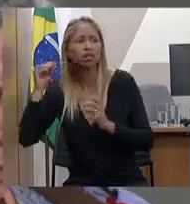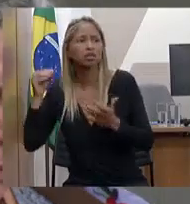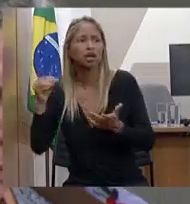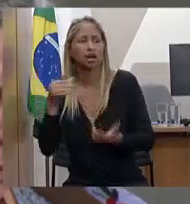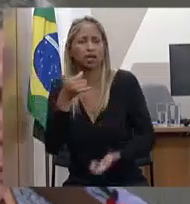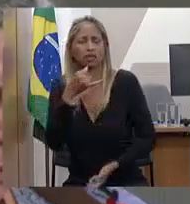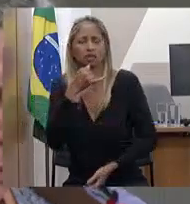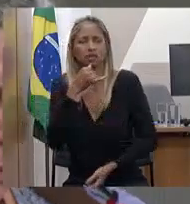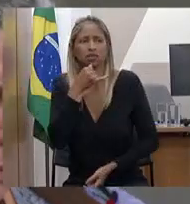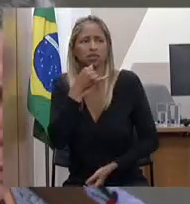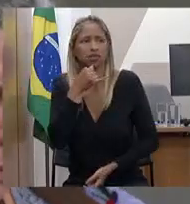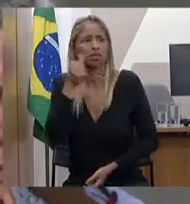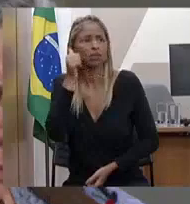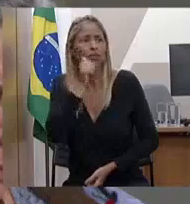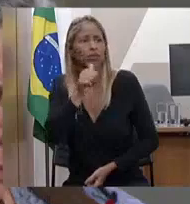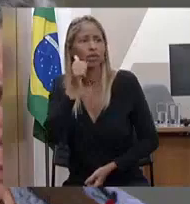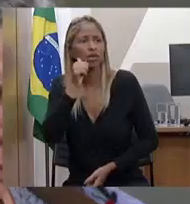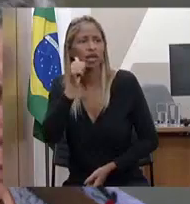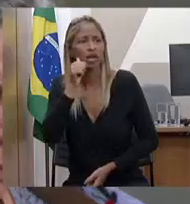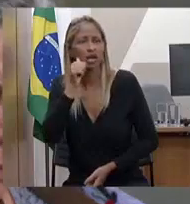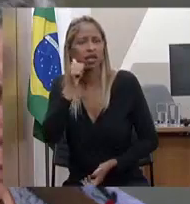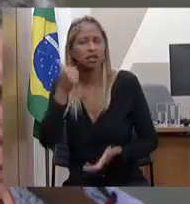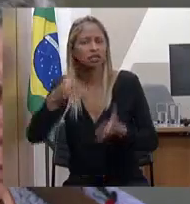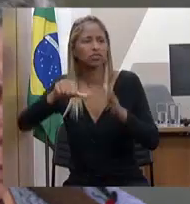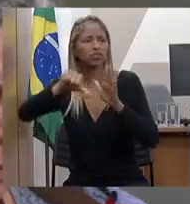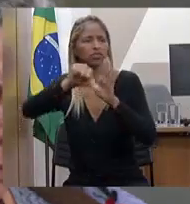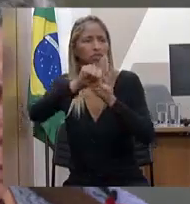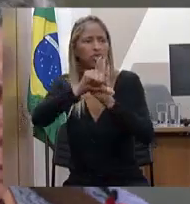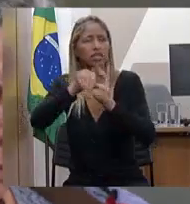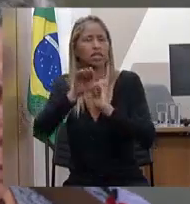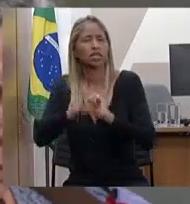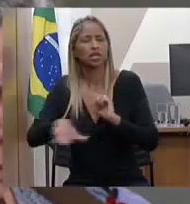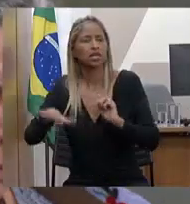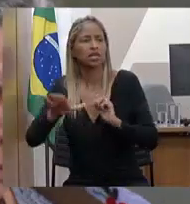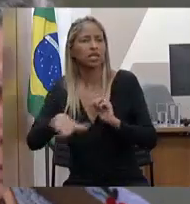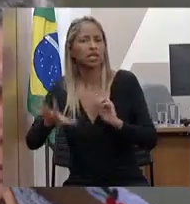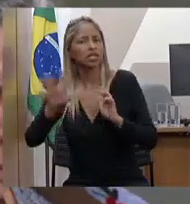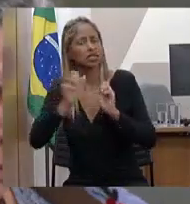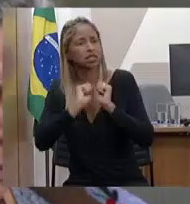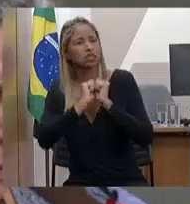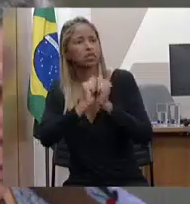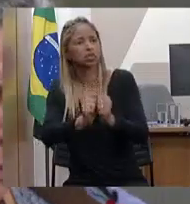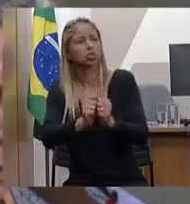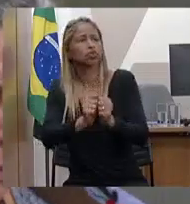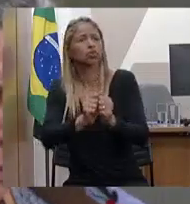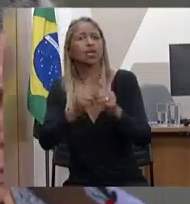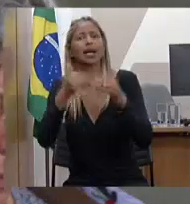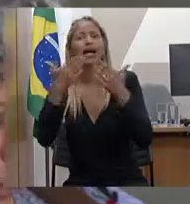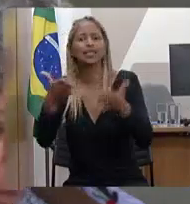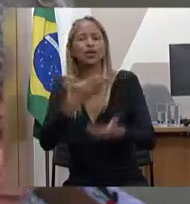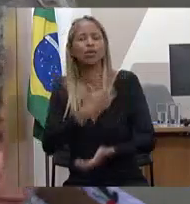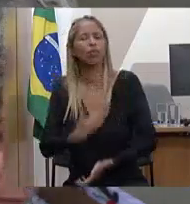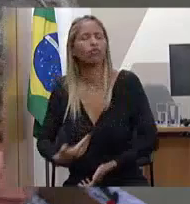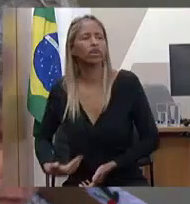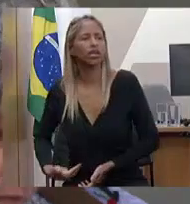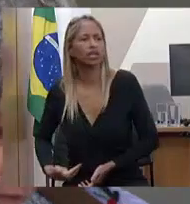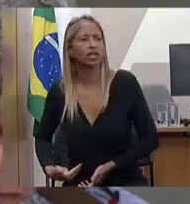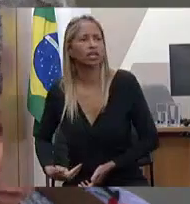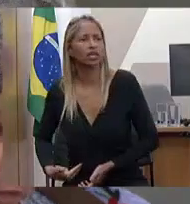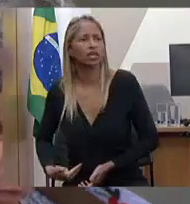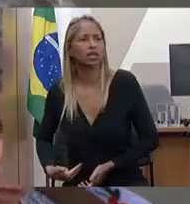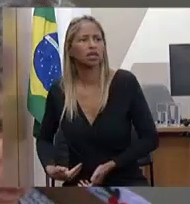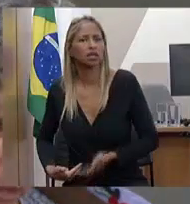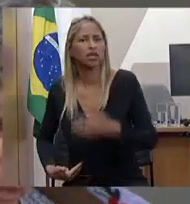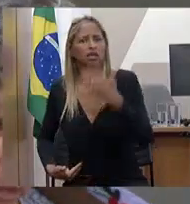triste das Mulheres vítimas de crime das crianças que vão junto que ela deu o governador para não